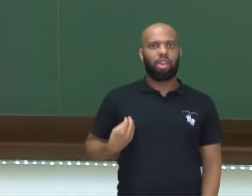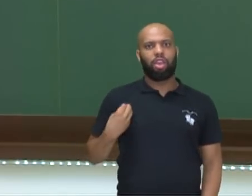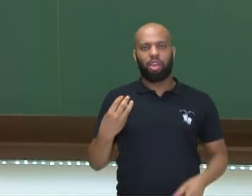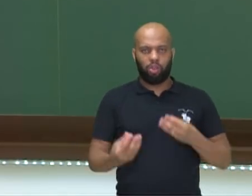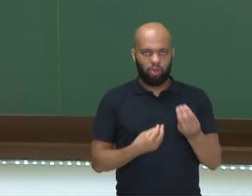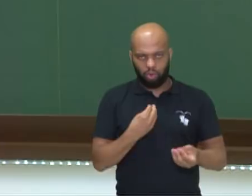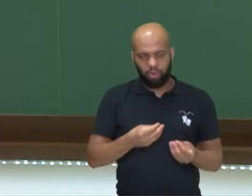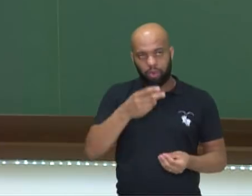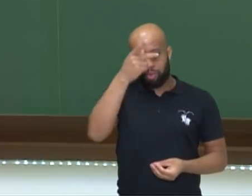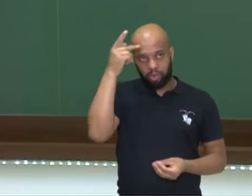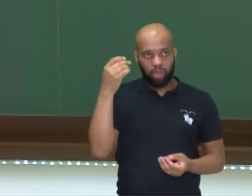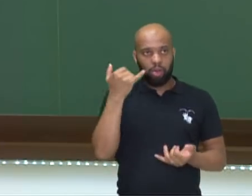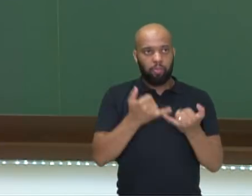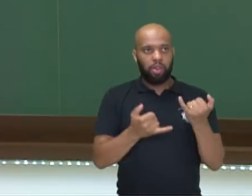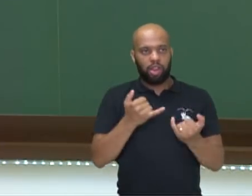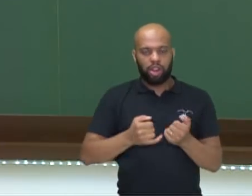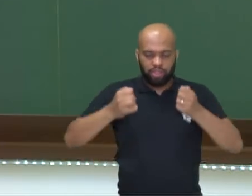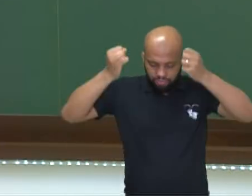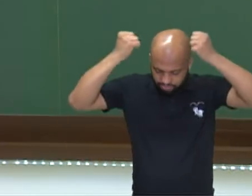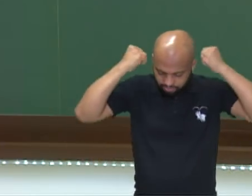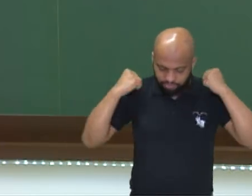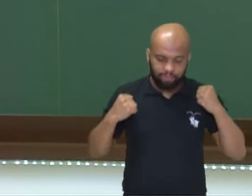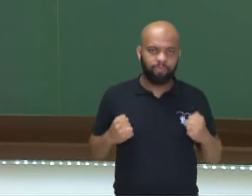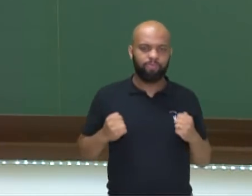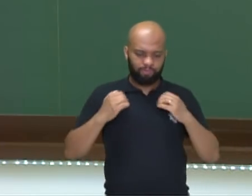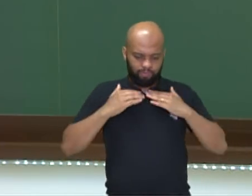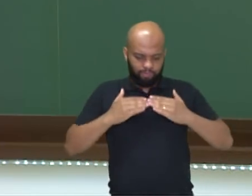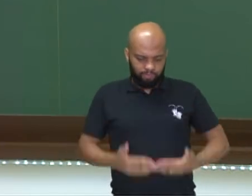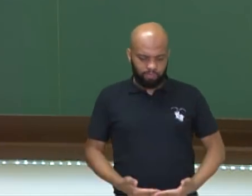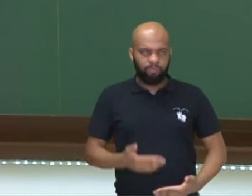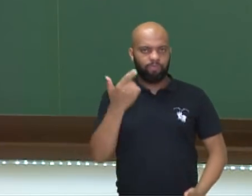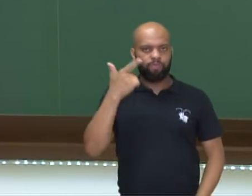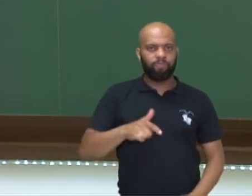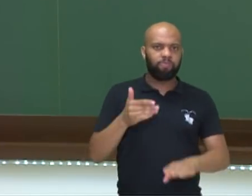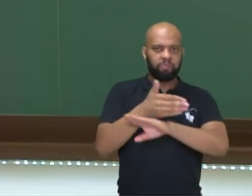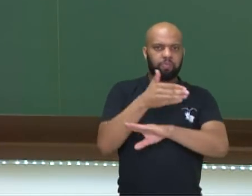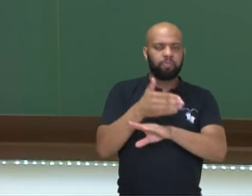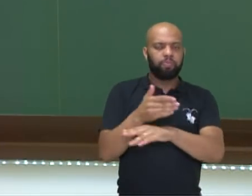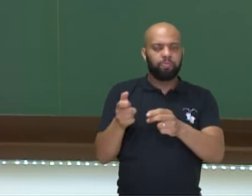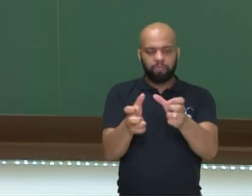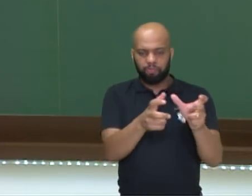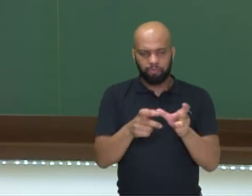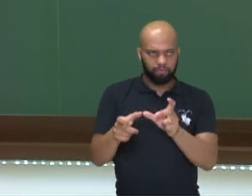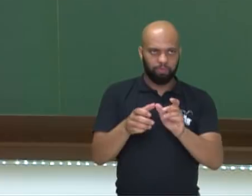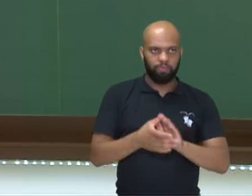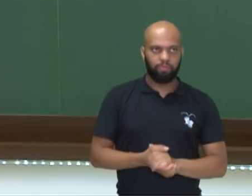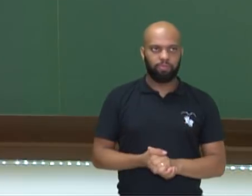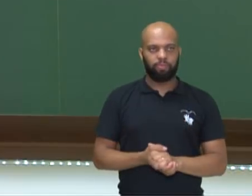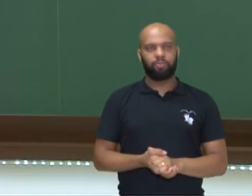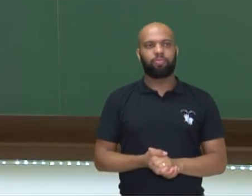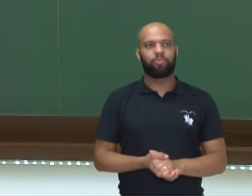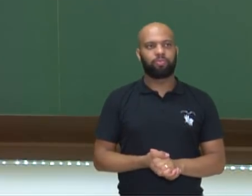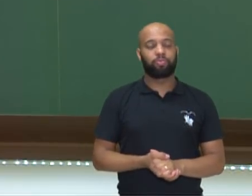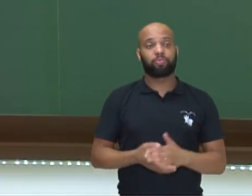usuário quase que veste uma armadura para participar ali do jogo, certo?